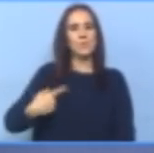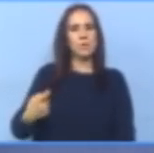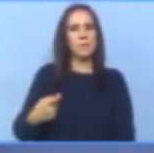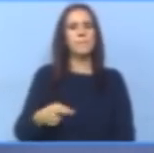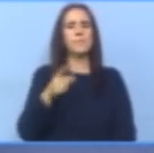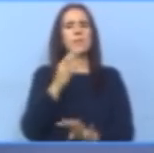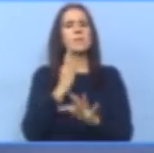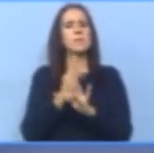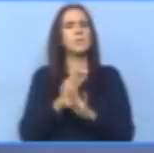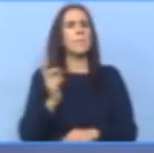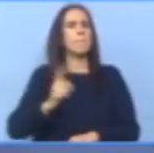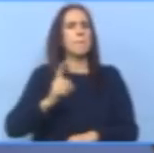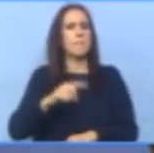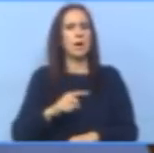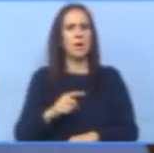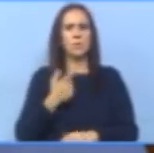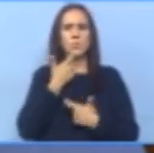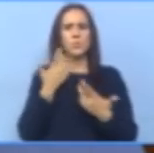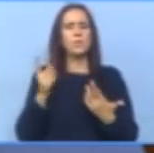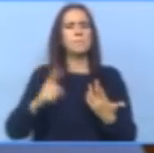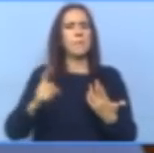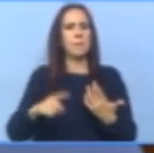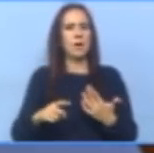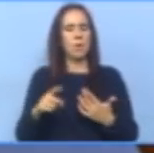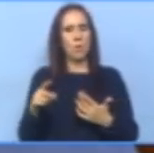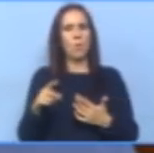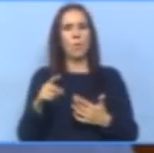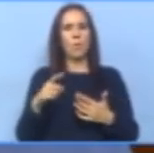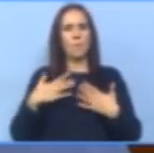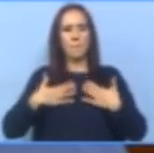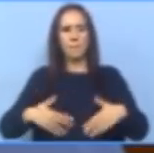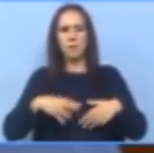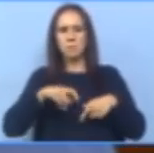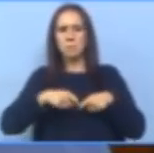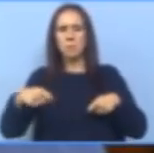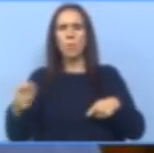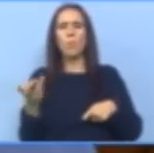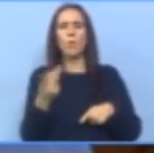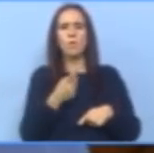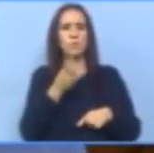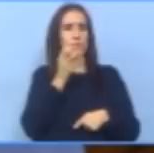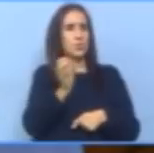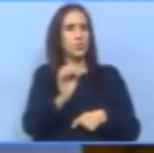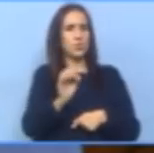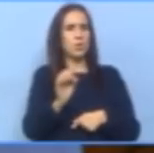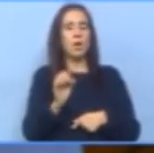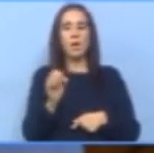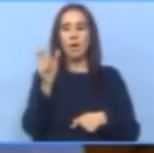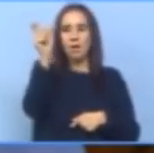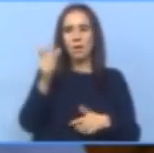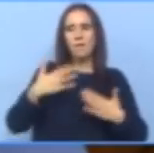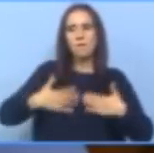celebrações fizeste? Quantas isto tudo? Quantos metros tinha o manto do outro? Quantas essas coisas? Não, é quando vestiste alguém.